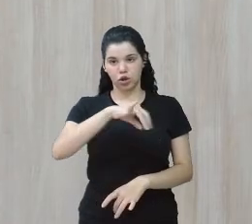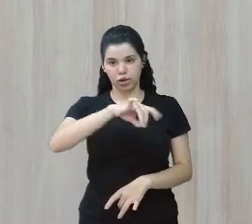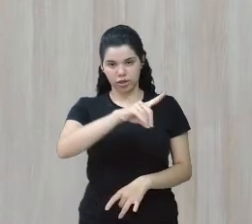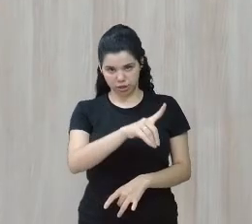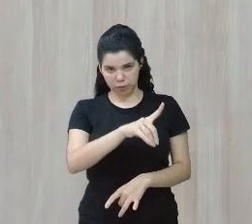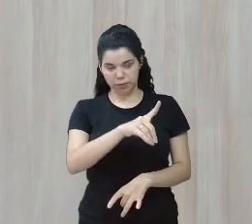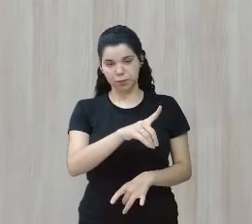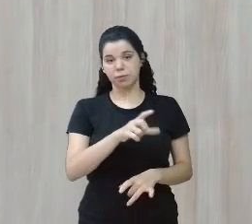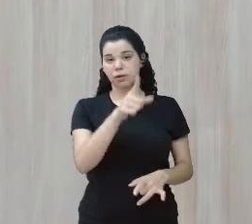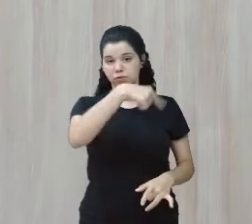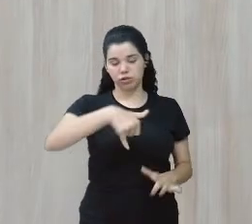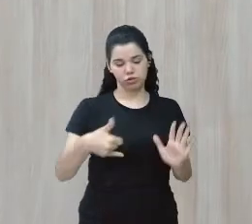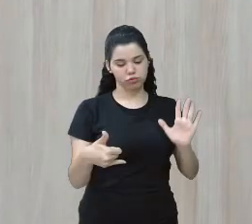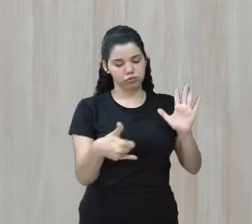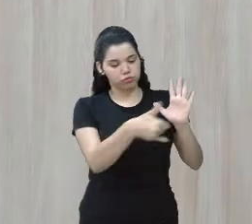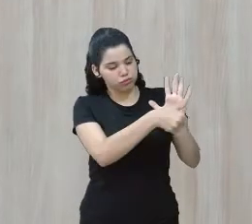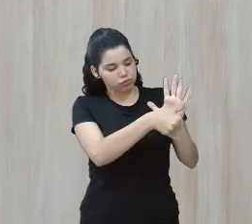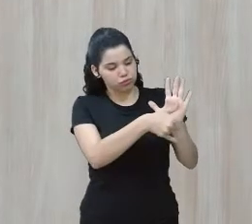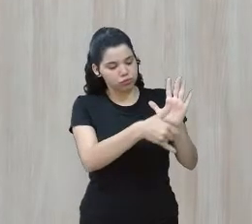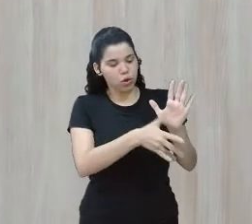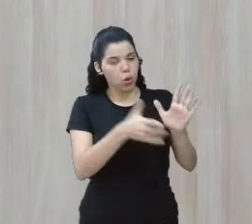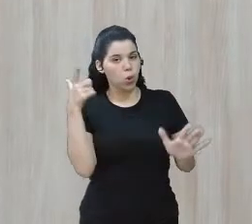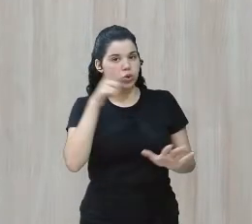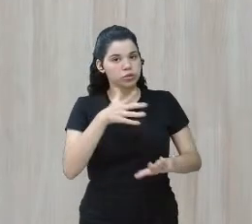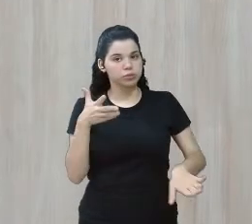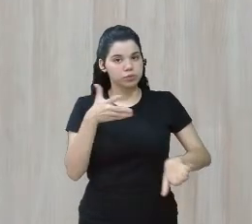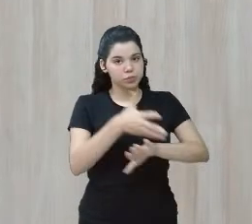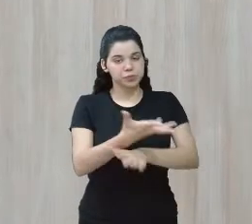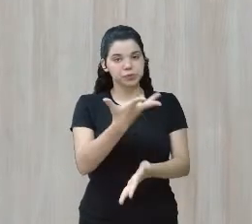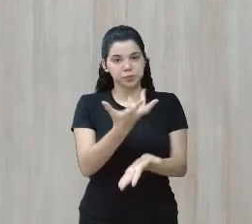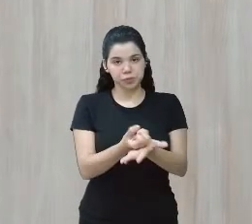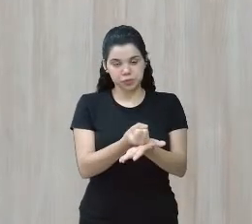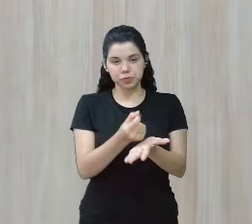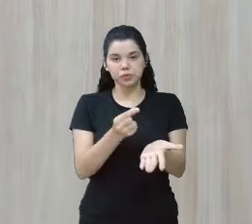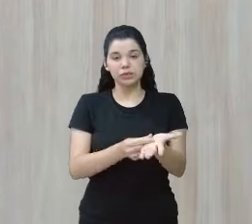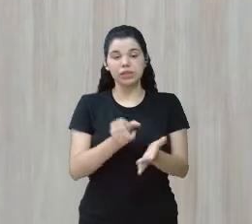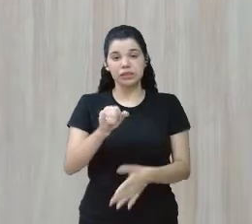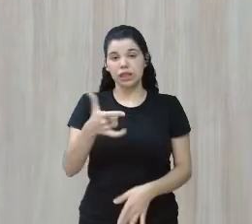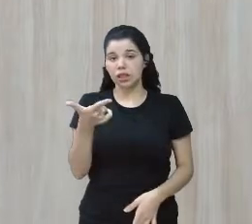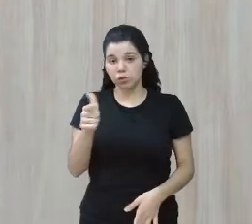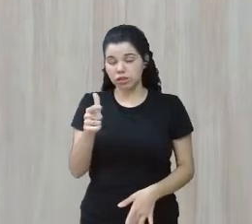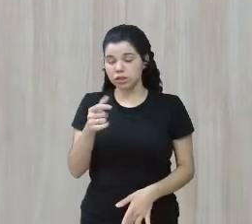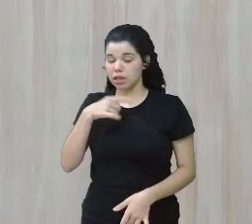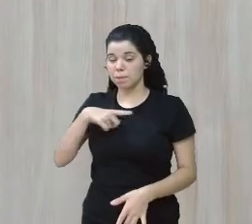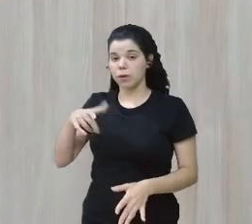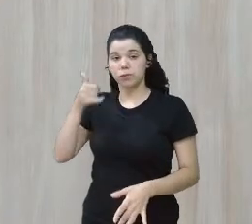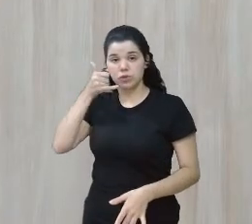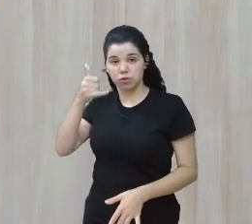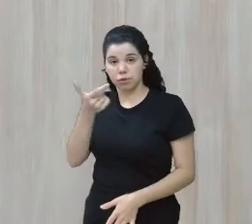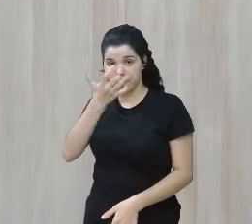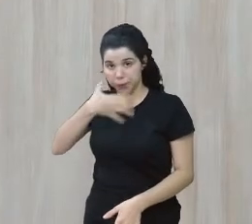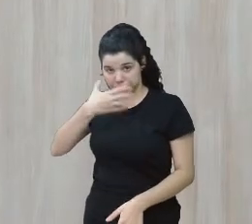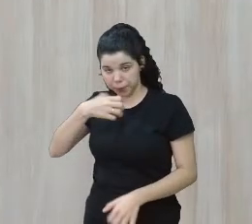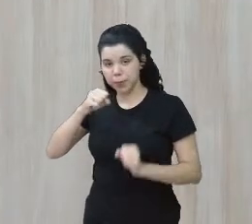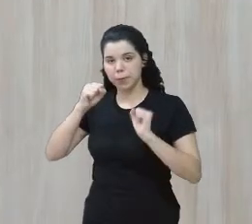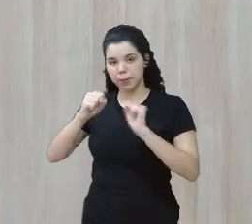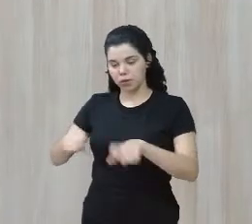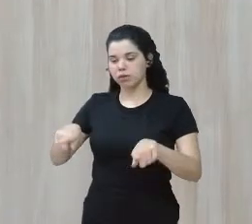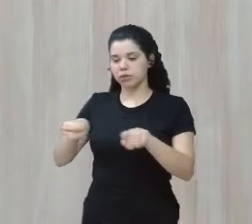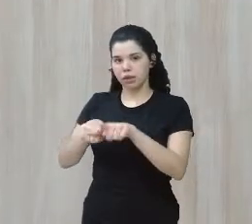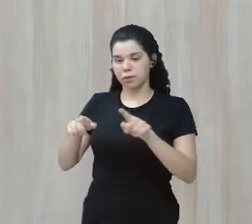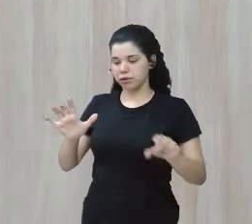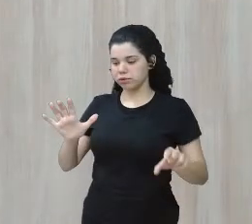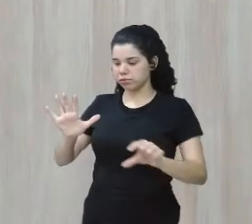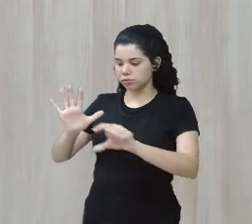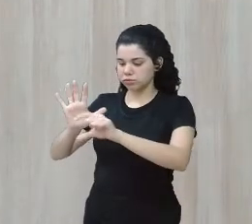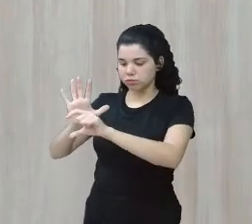telinha para que vocês possam baixar o aplicativo em tempo hábil. Quem não tem, se tem iOS, também estamos